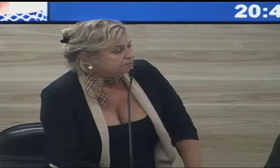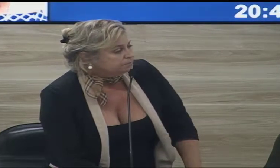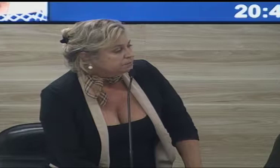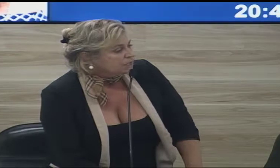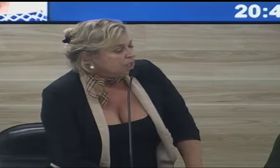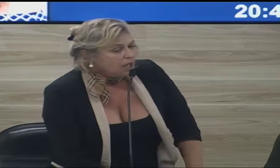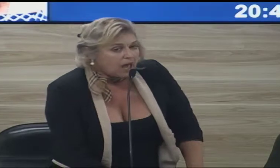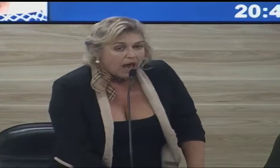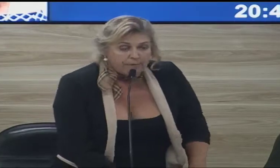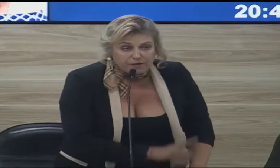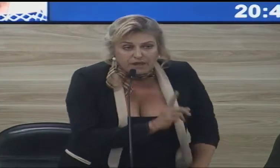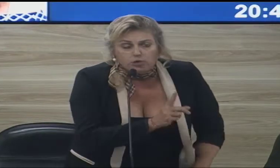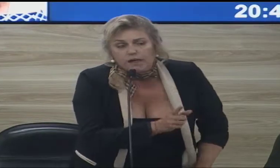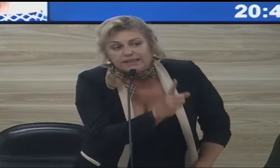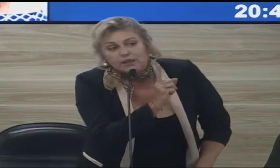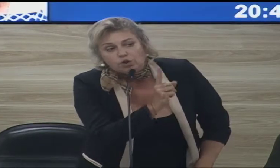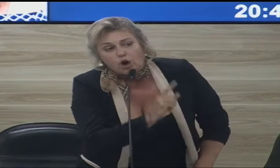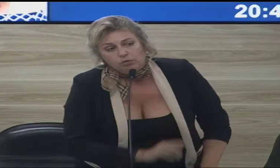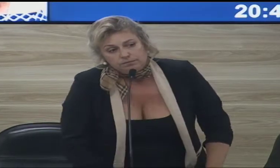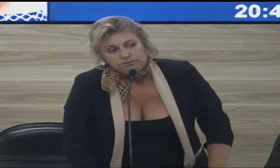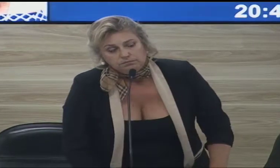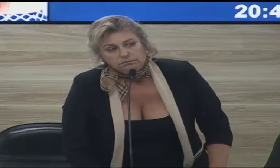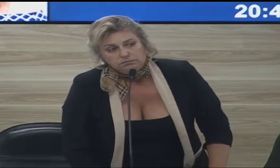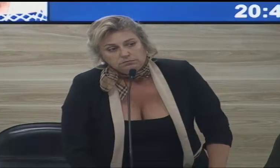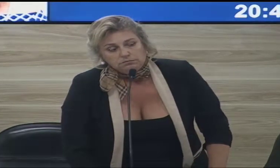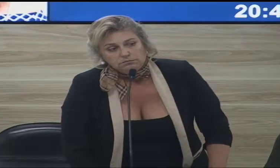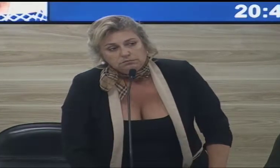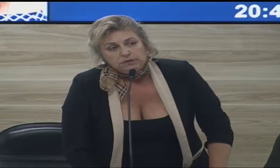estaduais. A prefeitura tentou